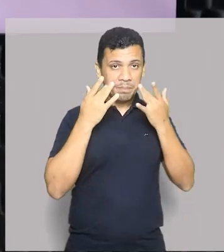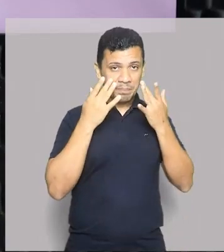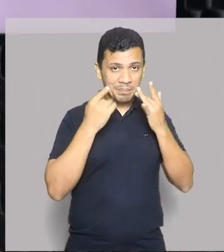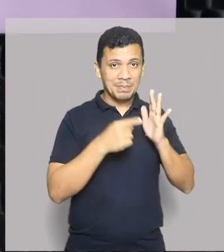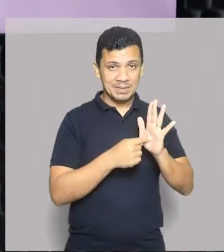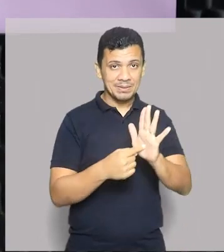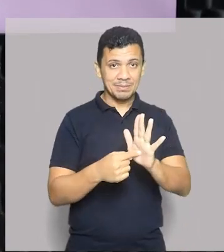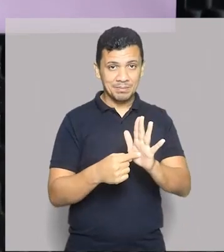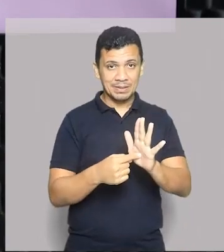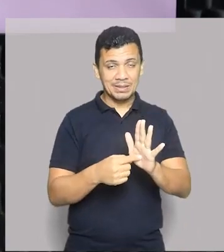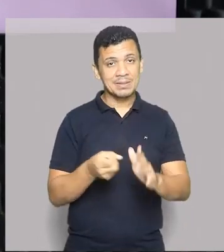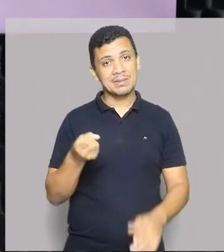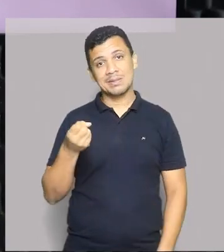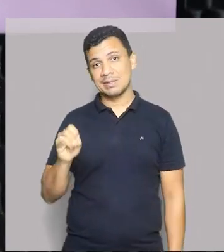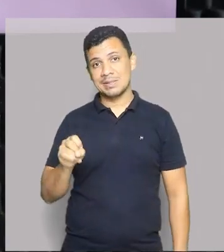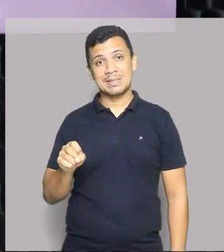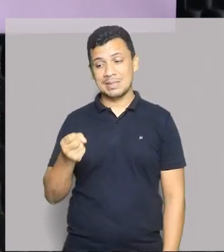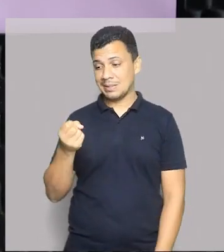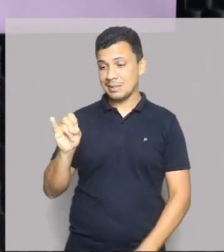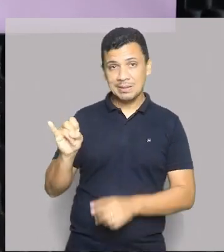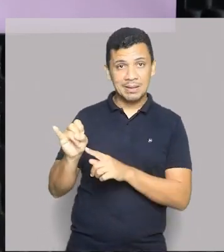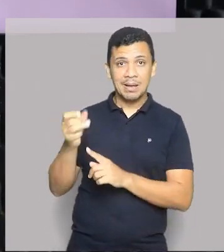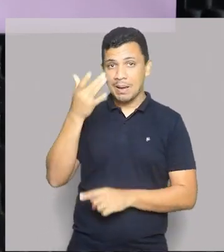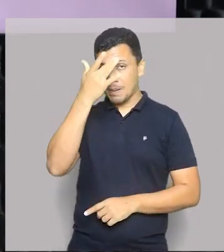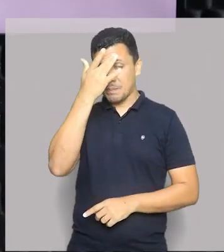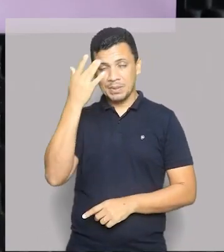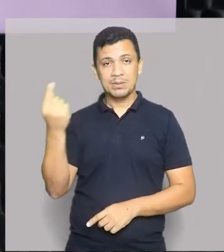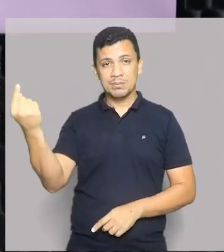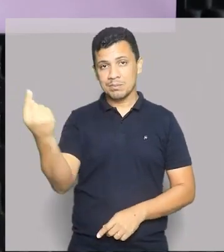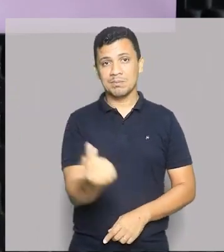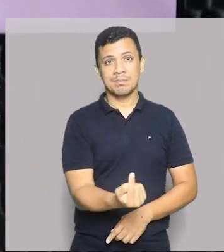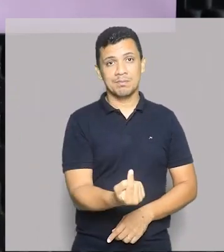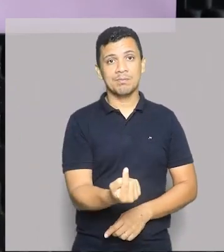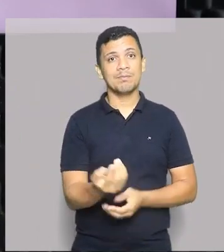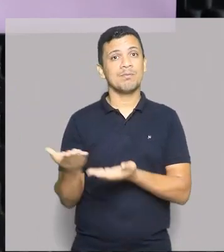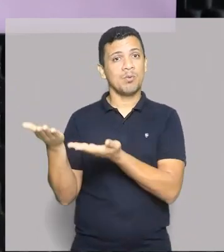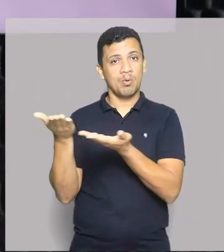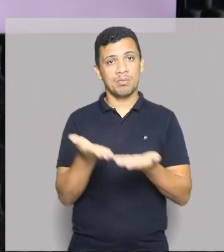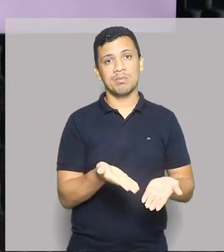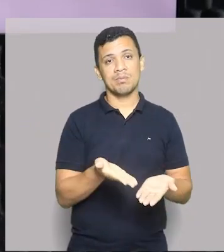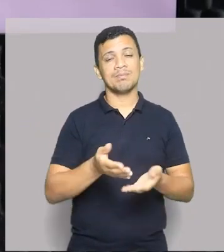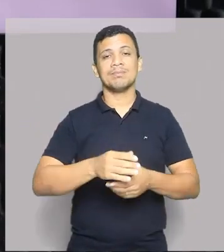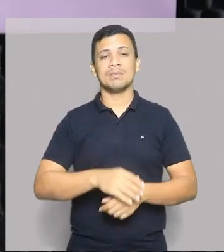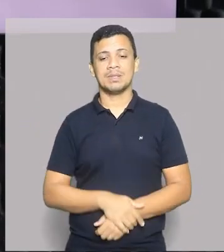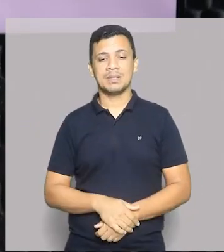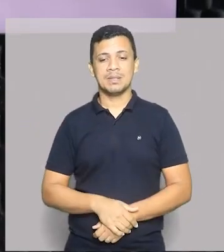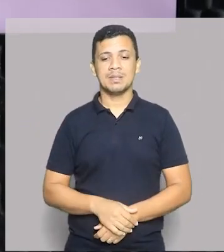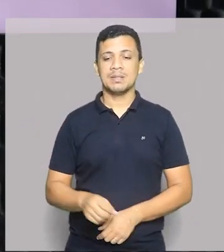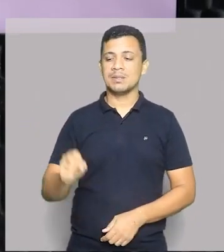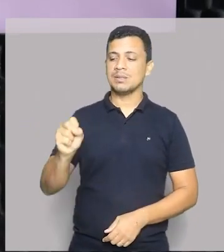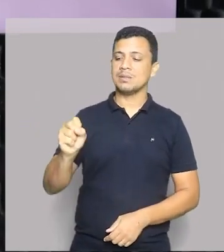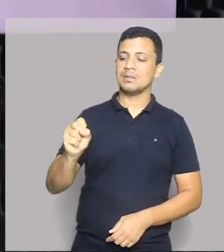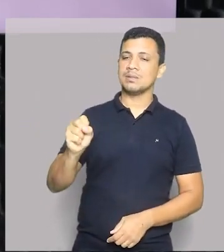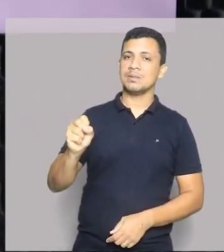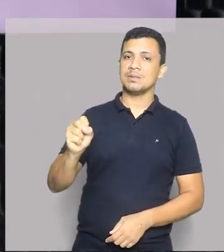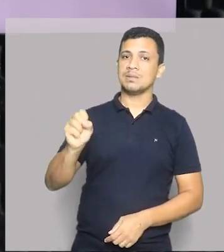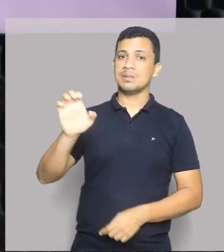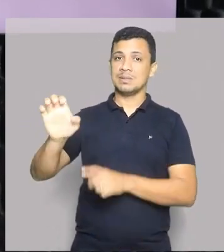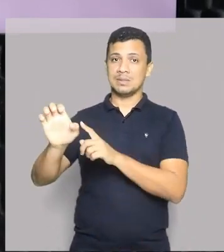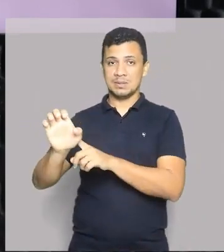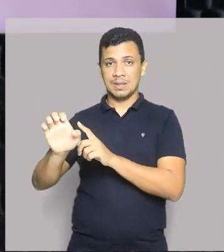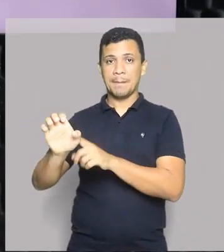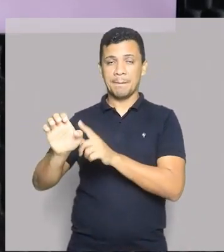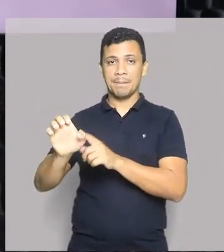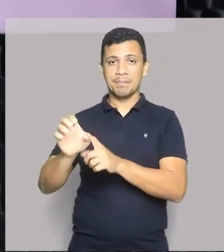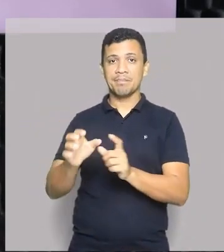dos convidados. Tá bom? Então, haverá apresentação da peça caso o conectivo se, o conectivo caso, né?